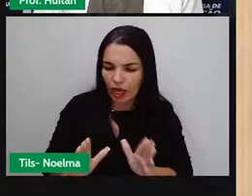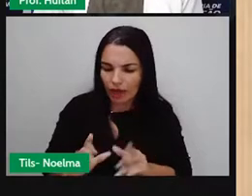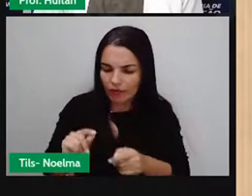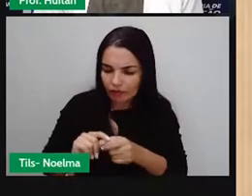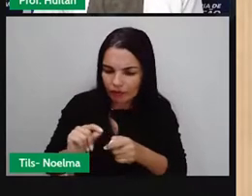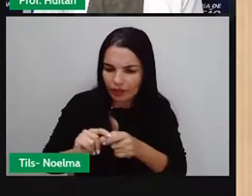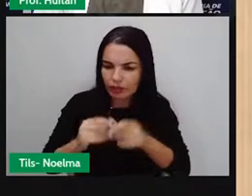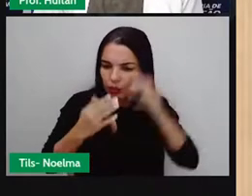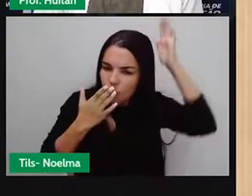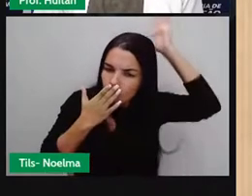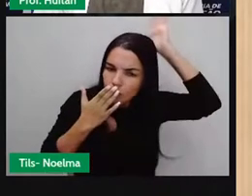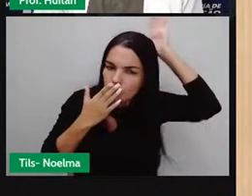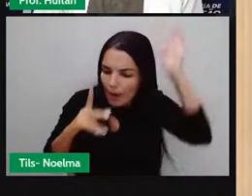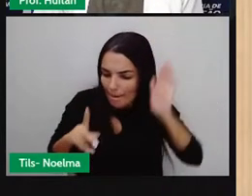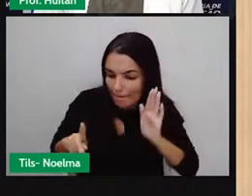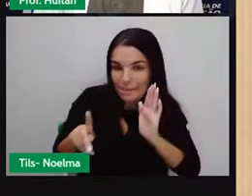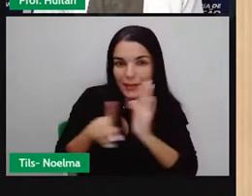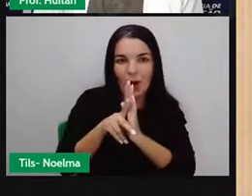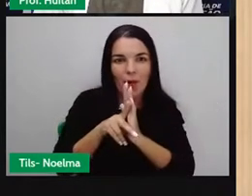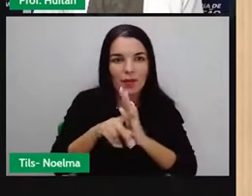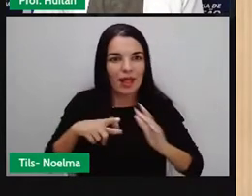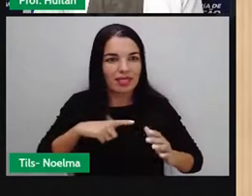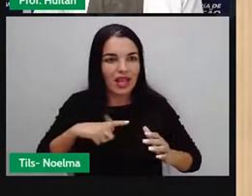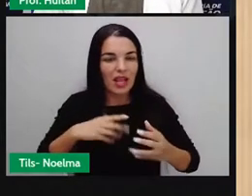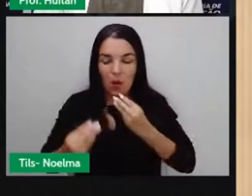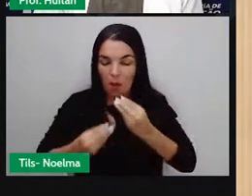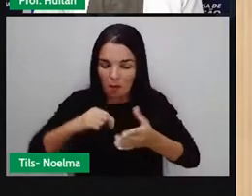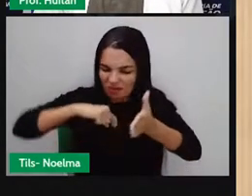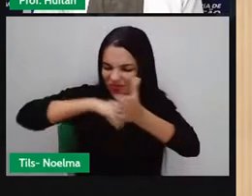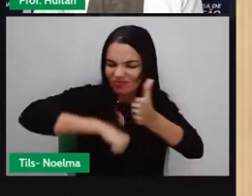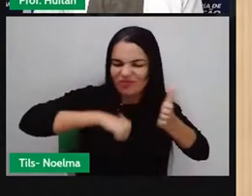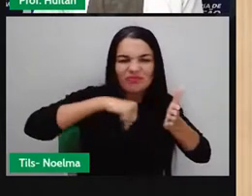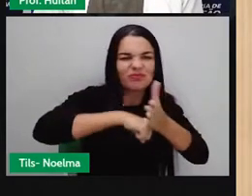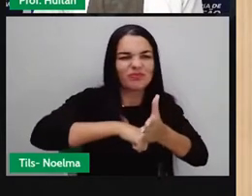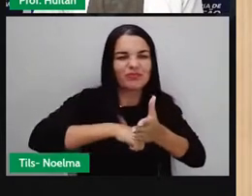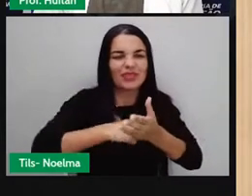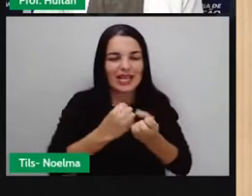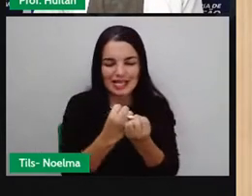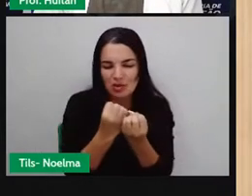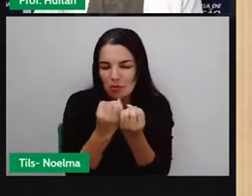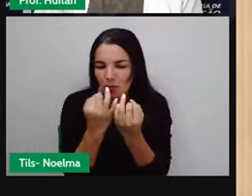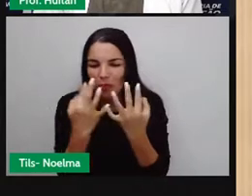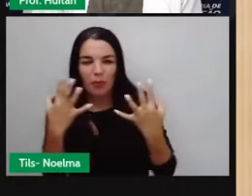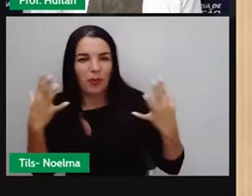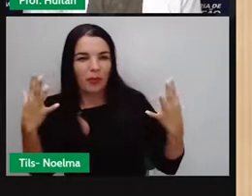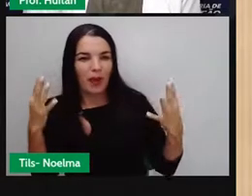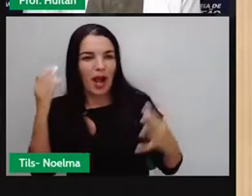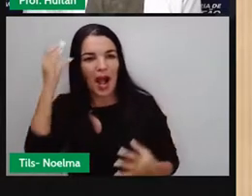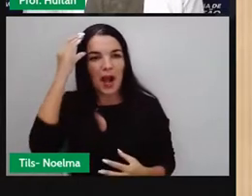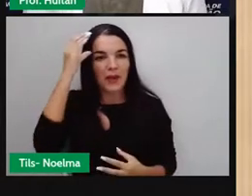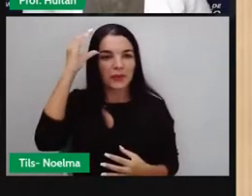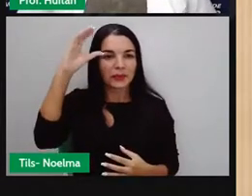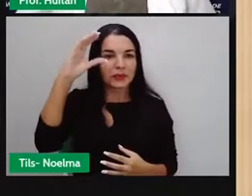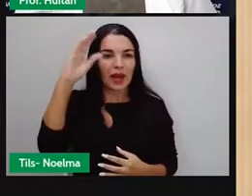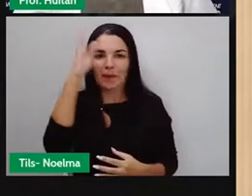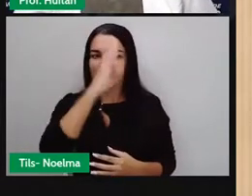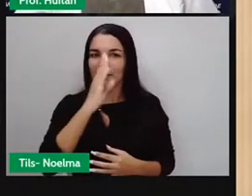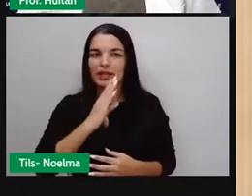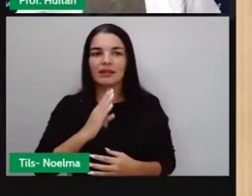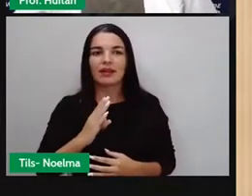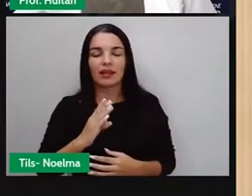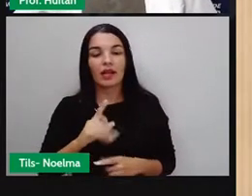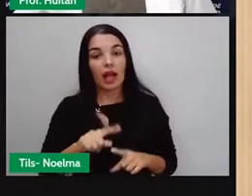de resistência e uma forma de refletir sobre a pluralidade cultural brasileira. Então,